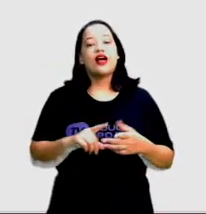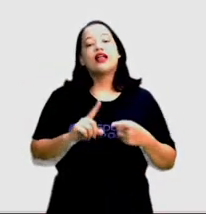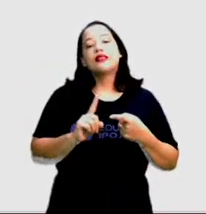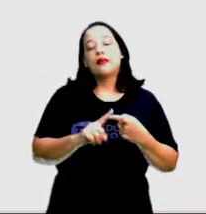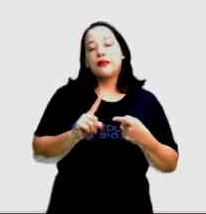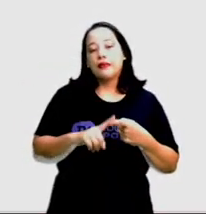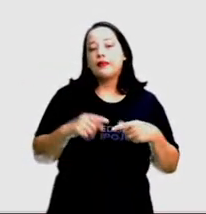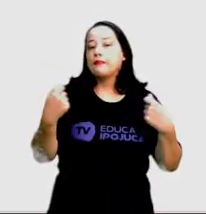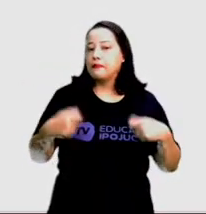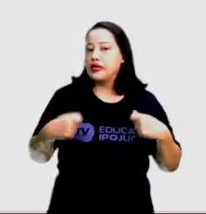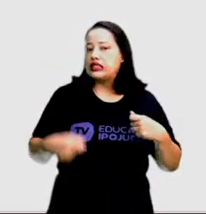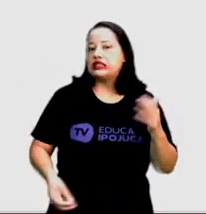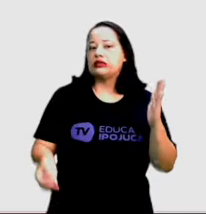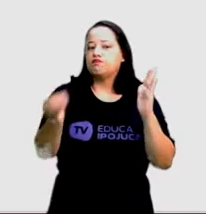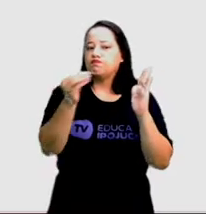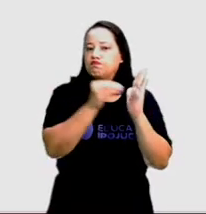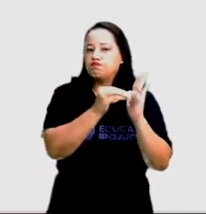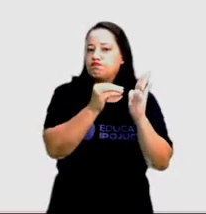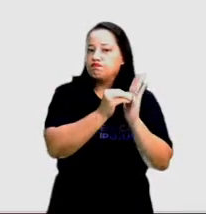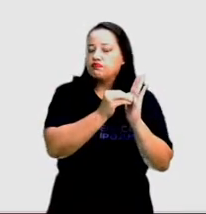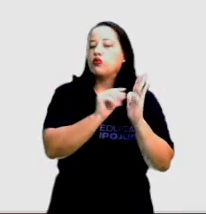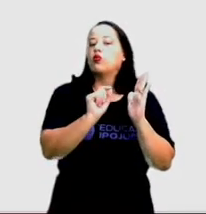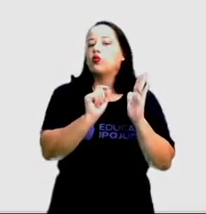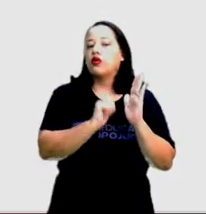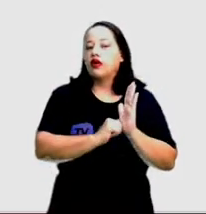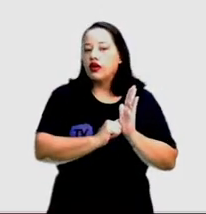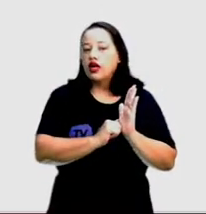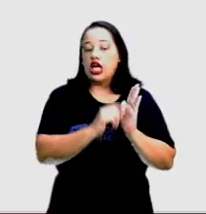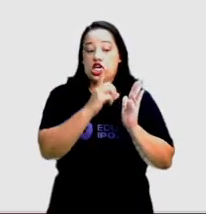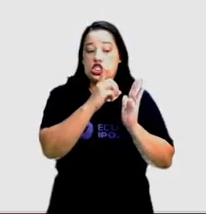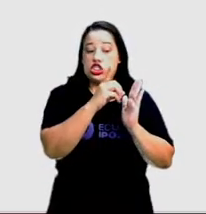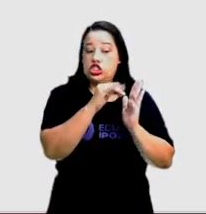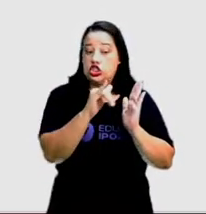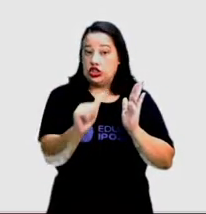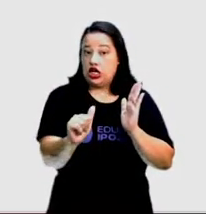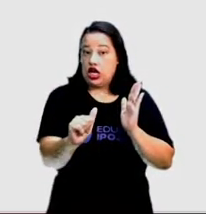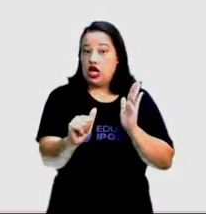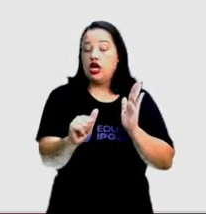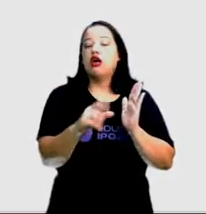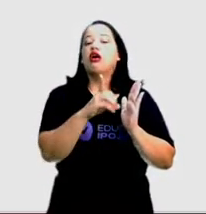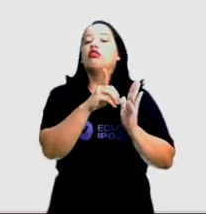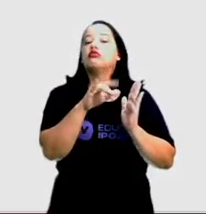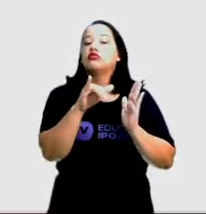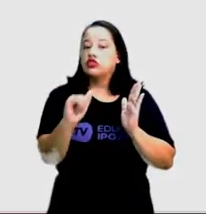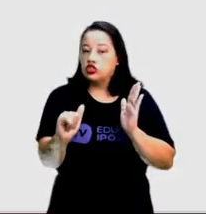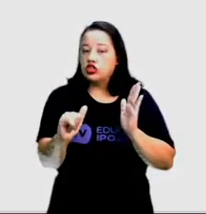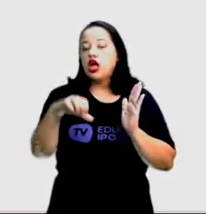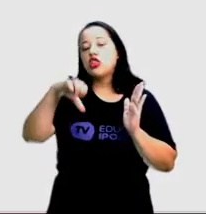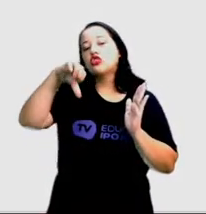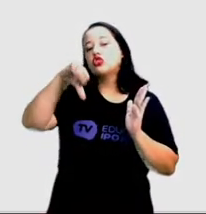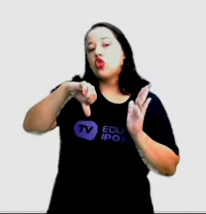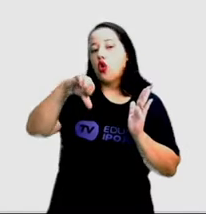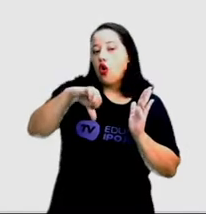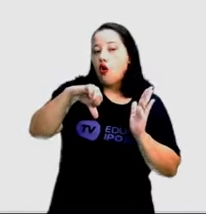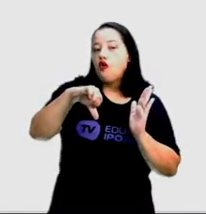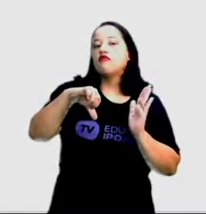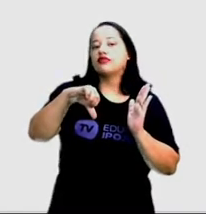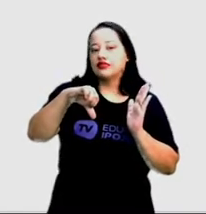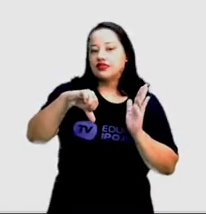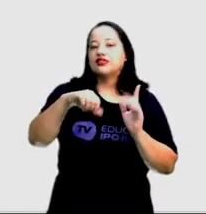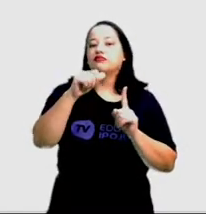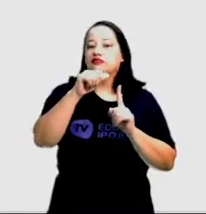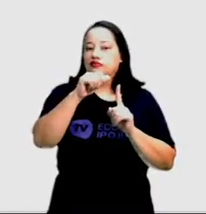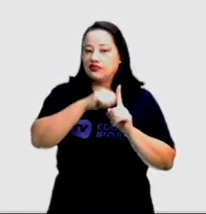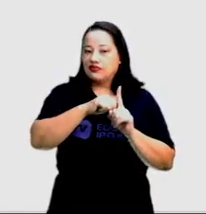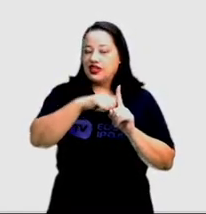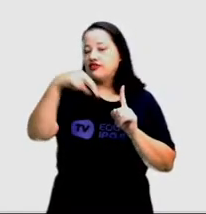Também não pode faltar em um convite, crianças, o dia, veja aqui, ó, 9 de novembro. Também